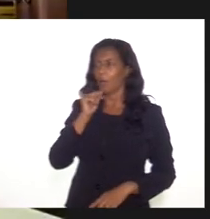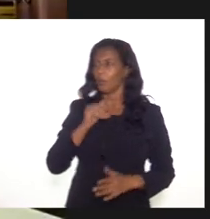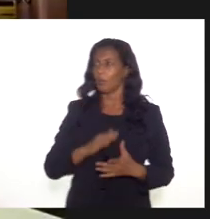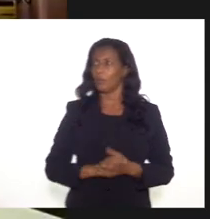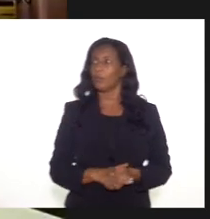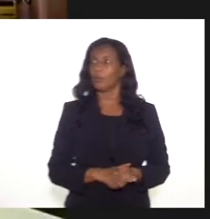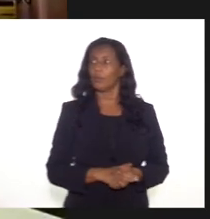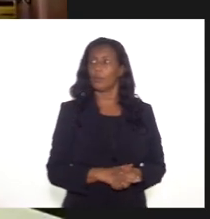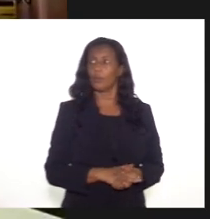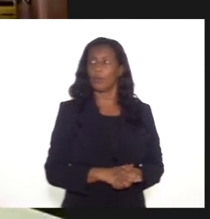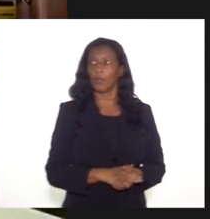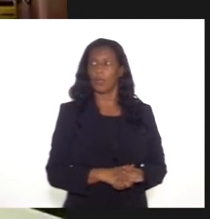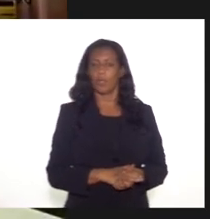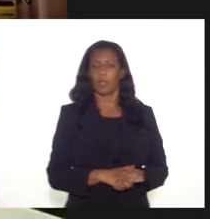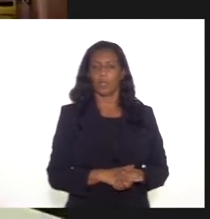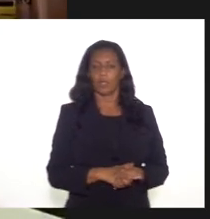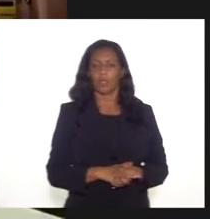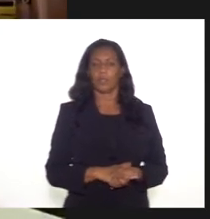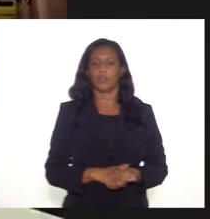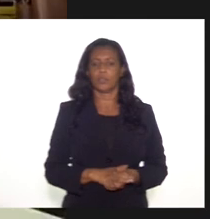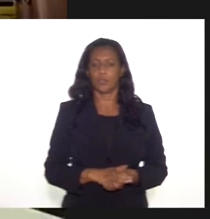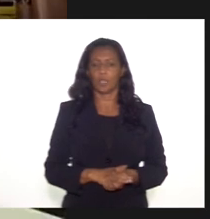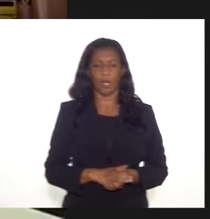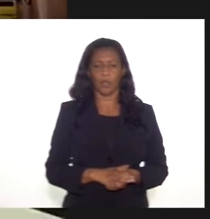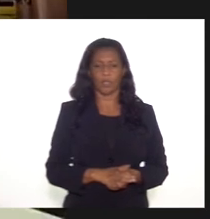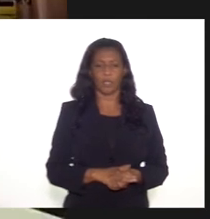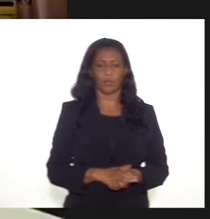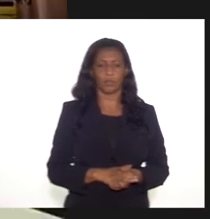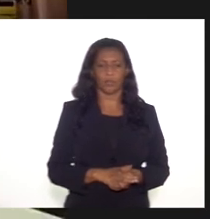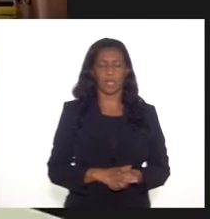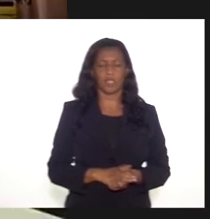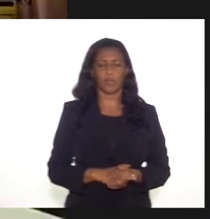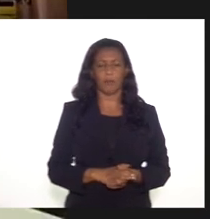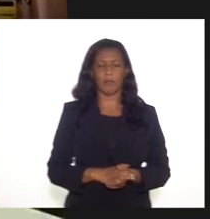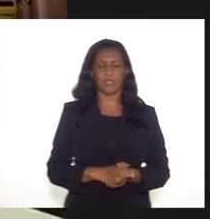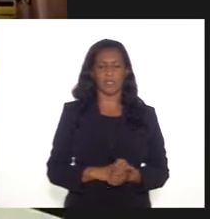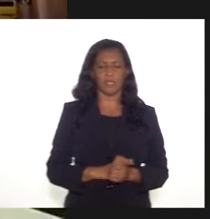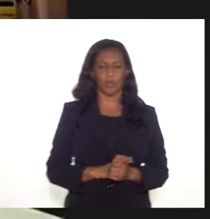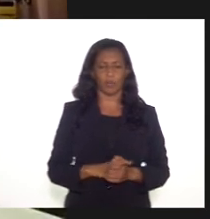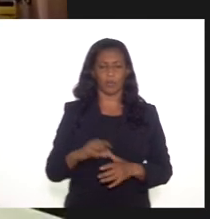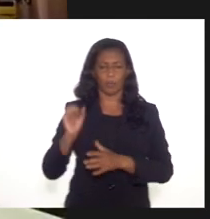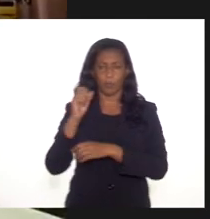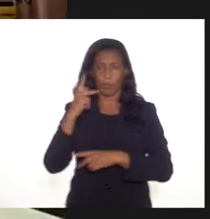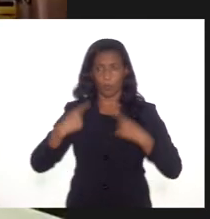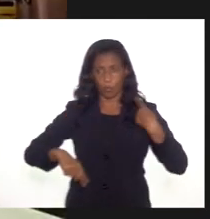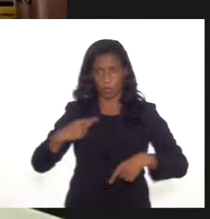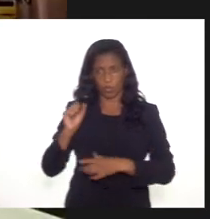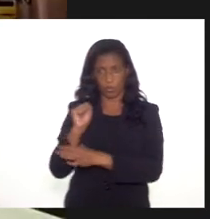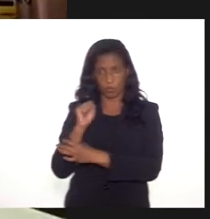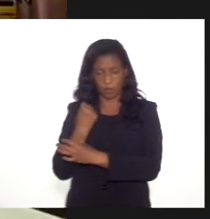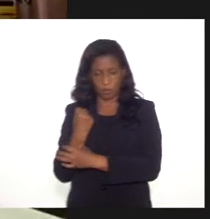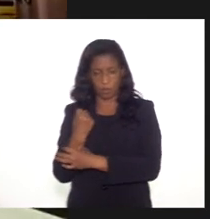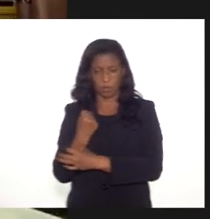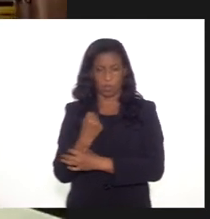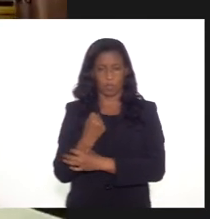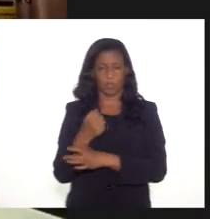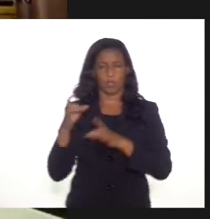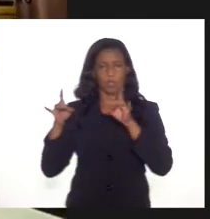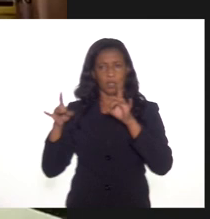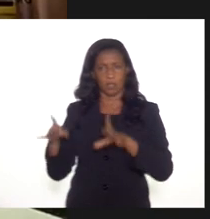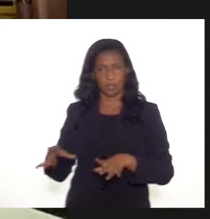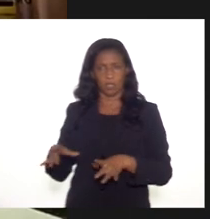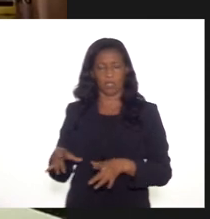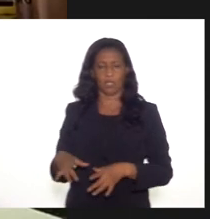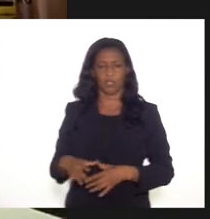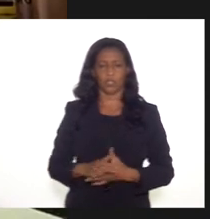extrema e aí numa lógica de enfrentamento na política pública de segurança que acaba deixando a vida da nossa